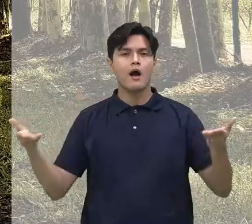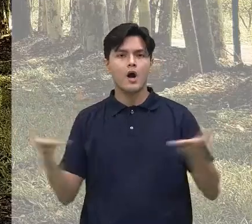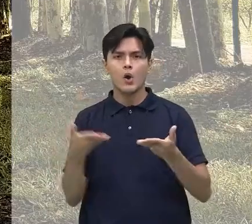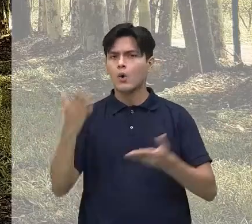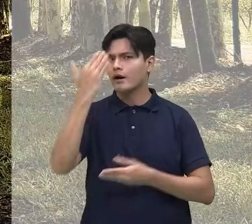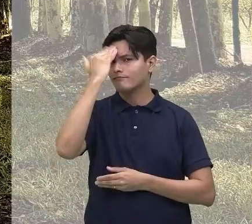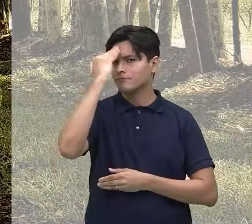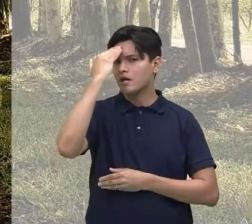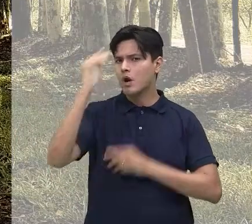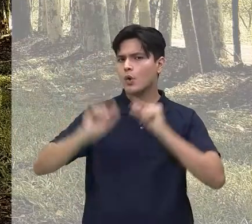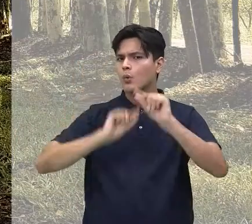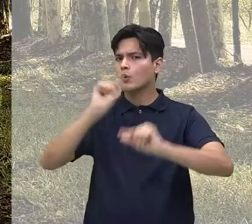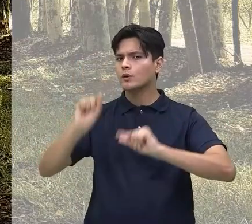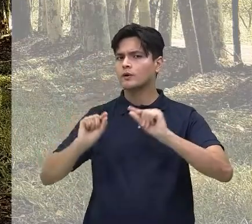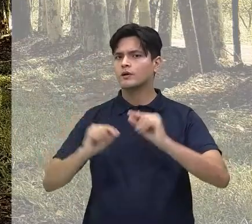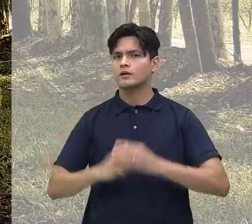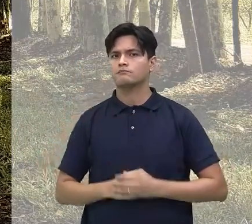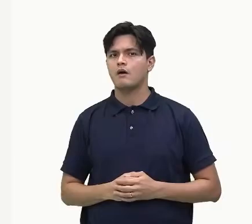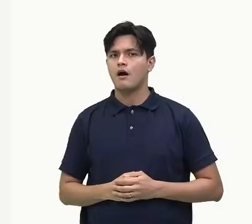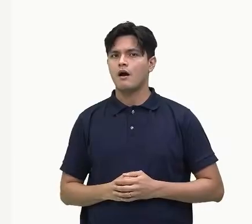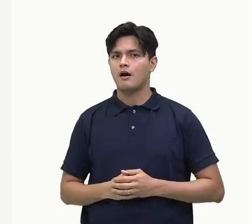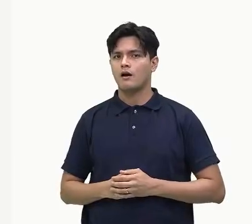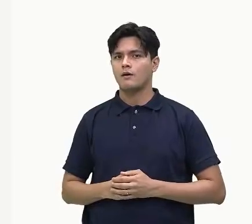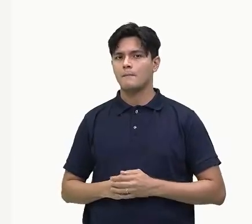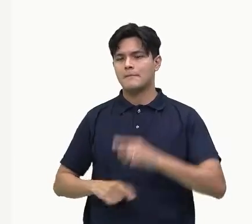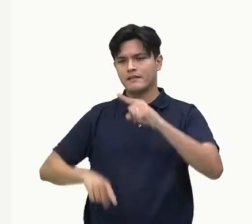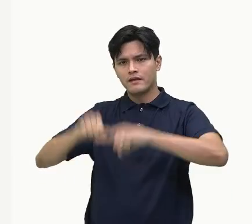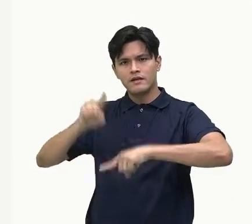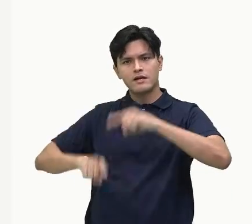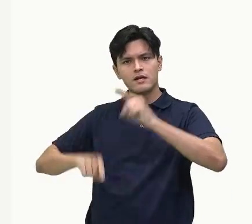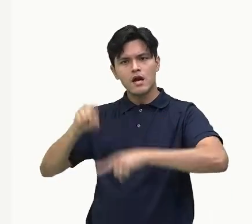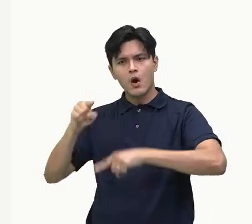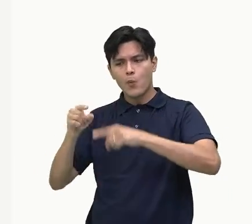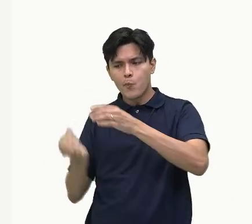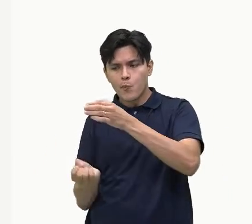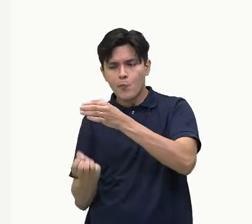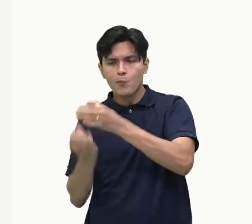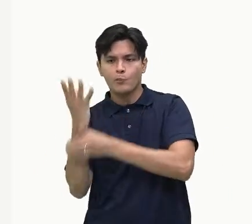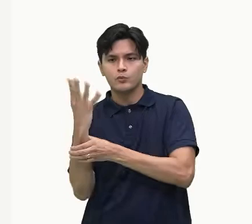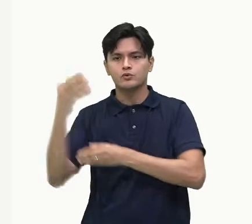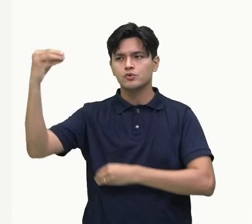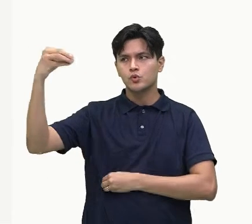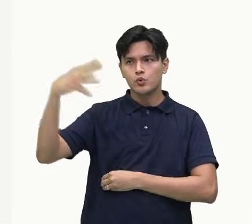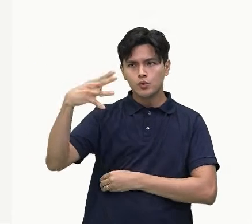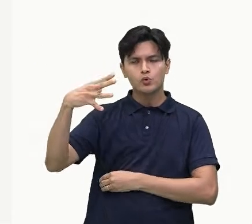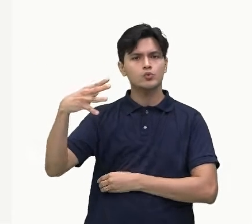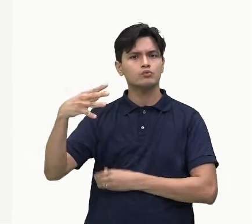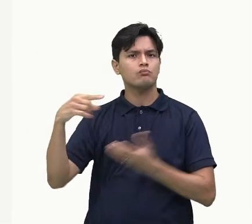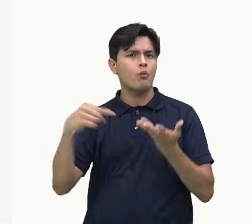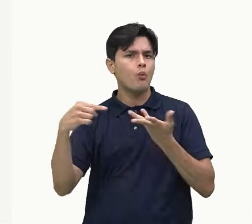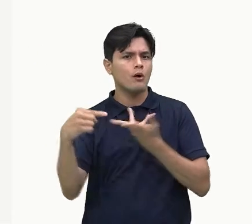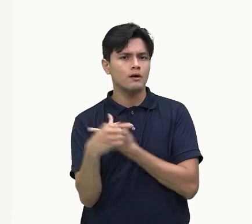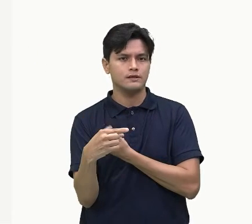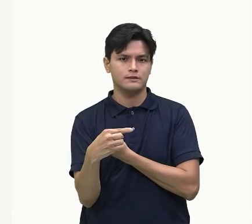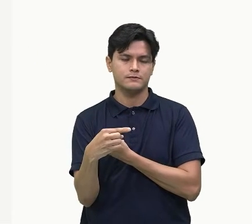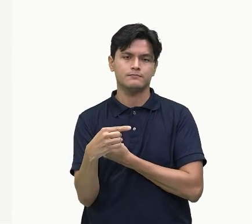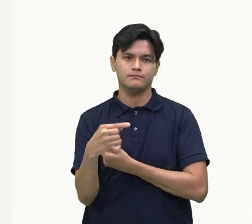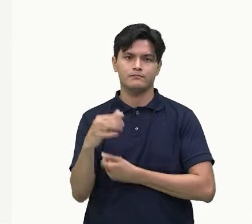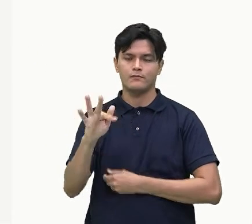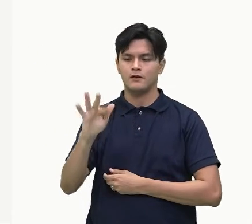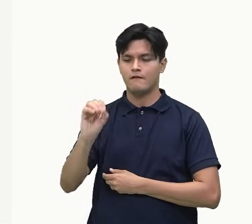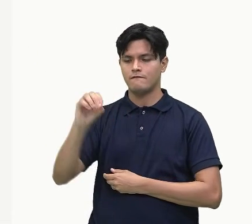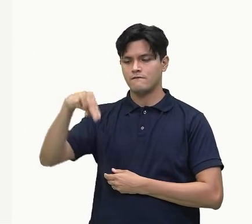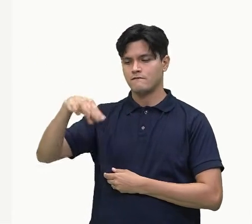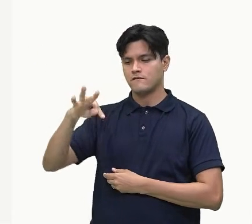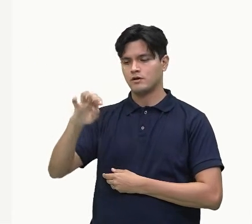as fontes de luz. Quem é que emite luz, né? Fonte de luz é algum